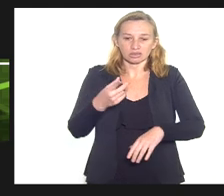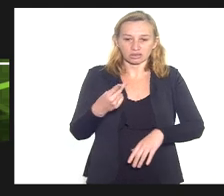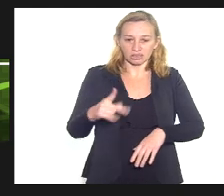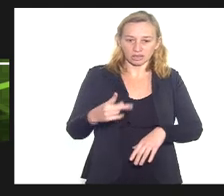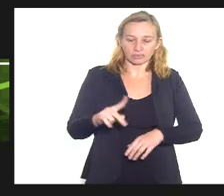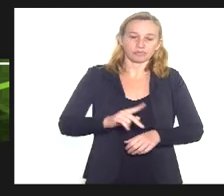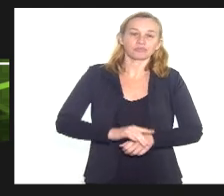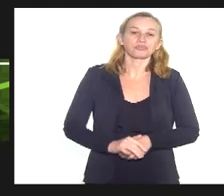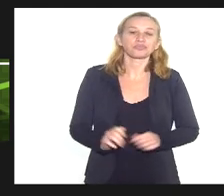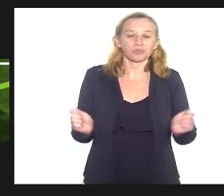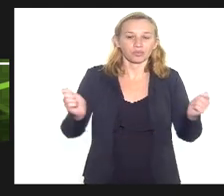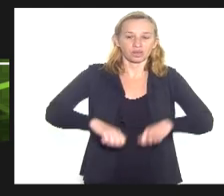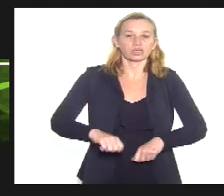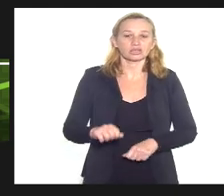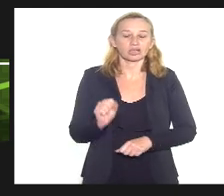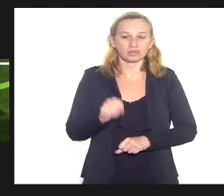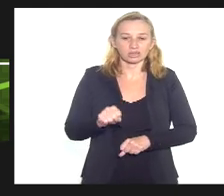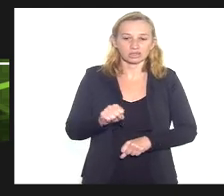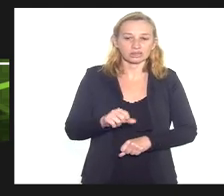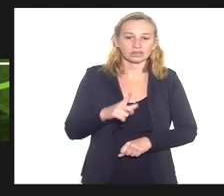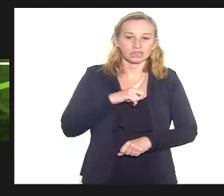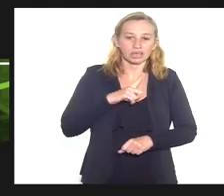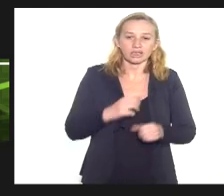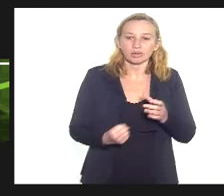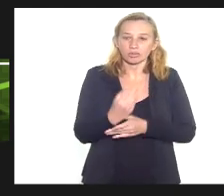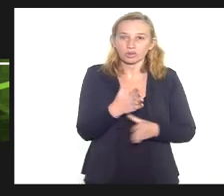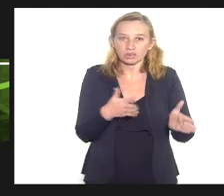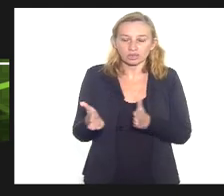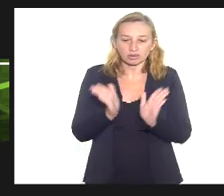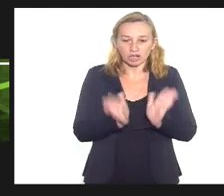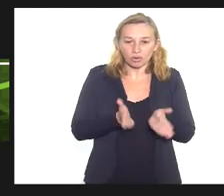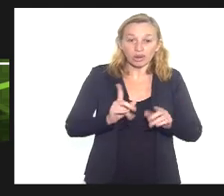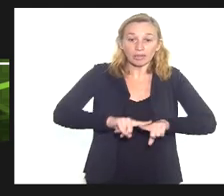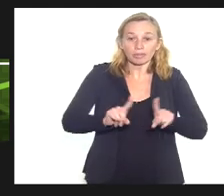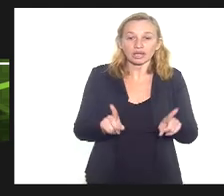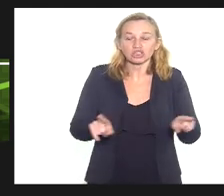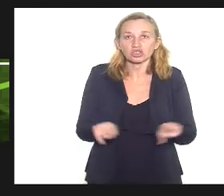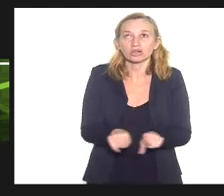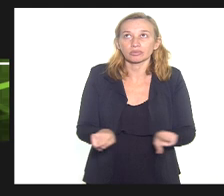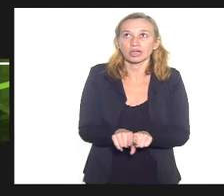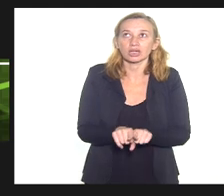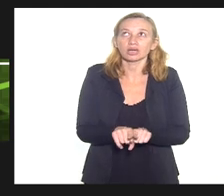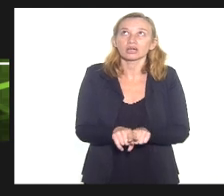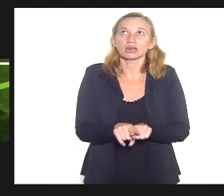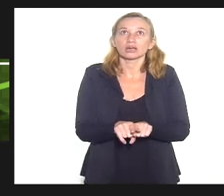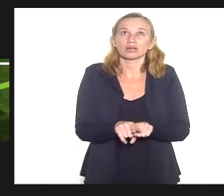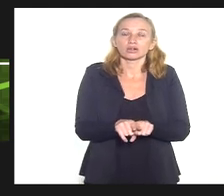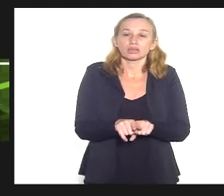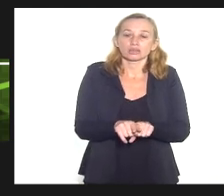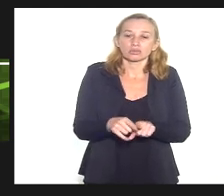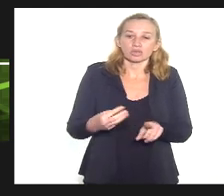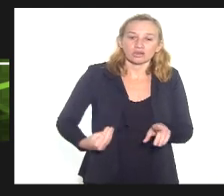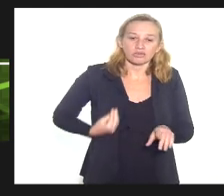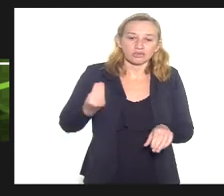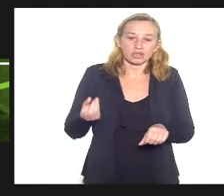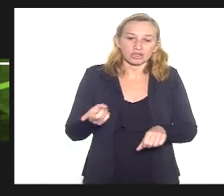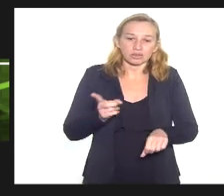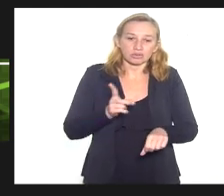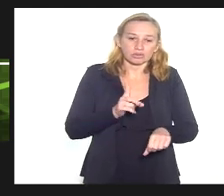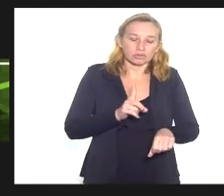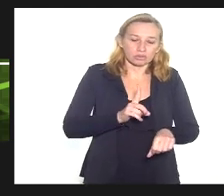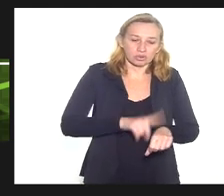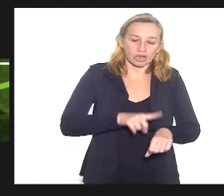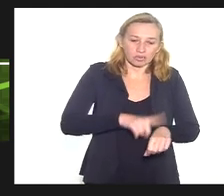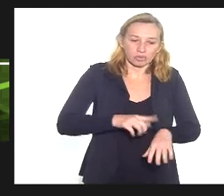vemos muito potencial, não apenas na produção atual, mas também para a produção e a vida útil do campo de